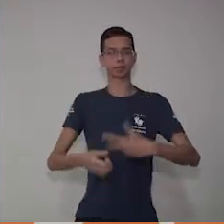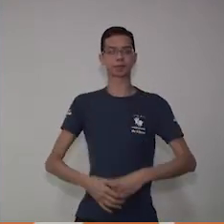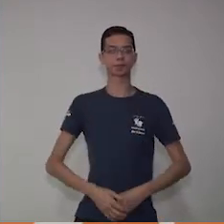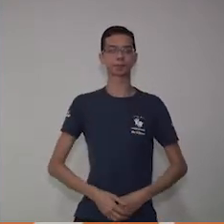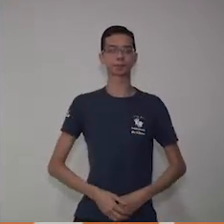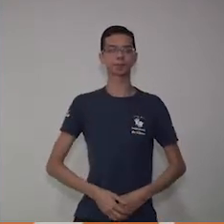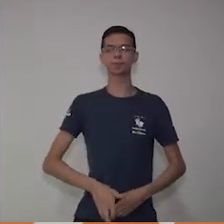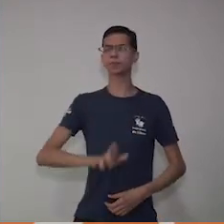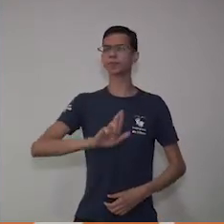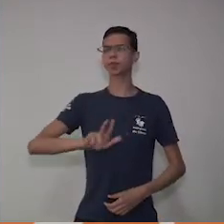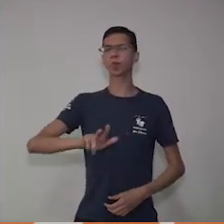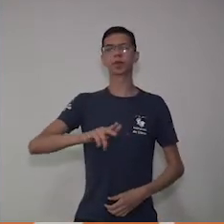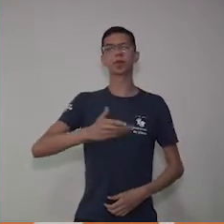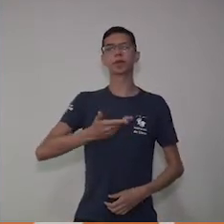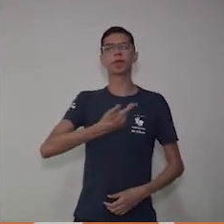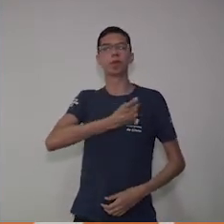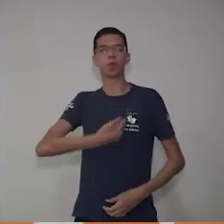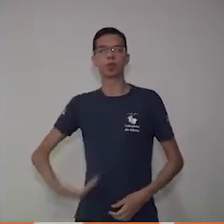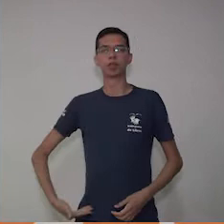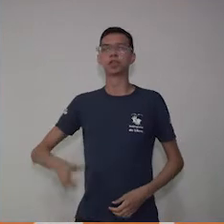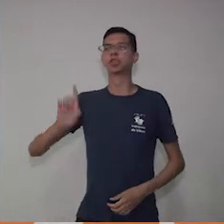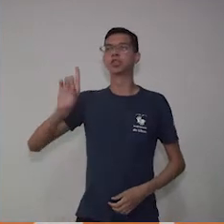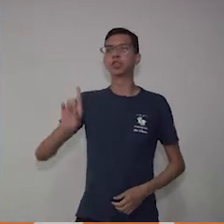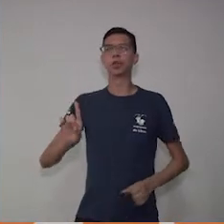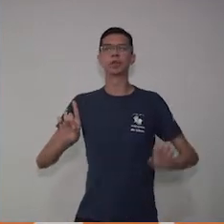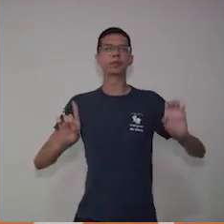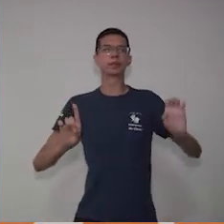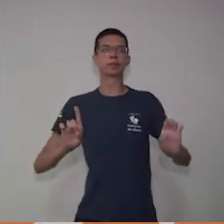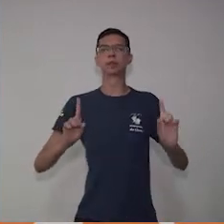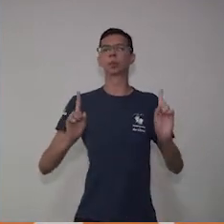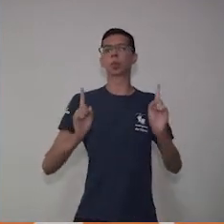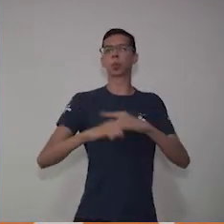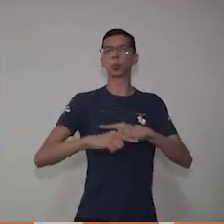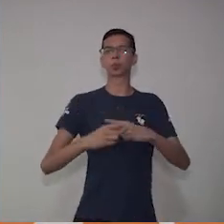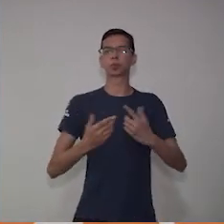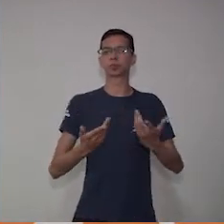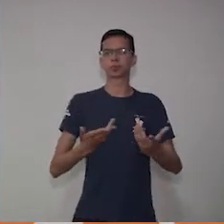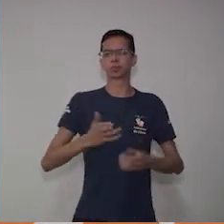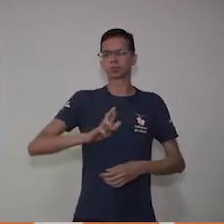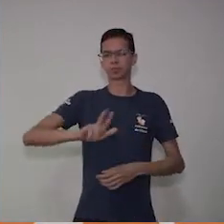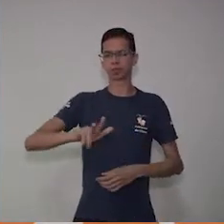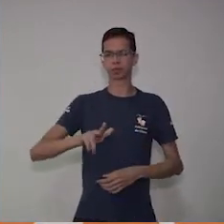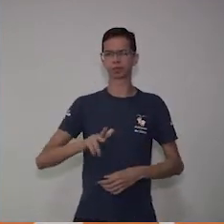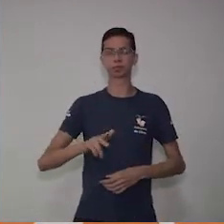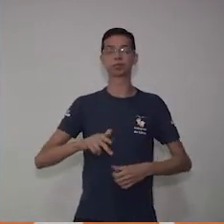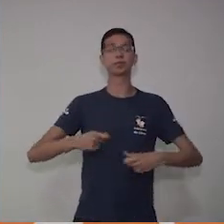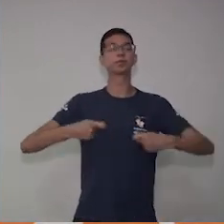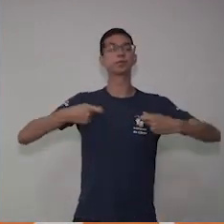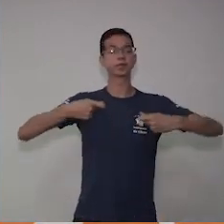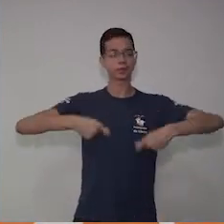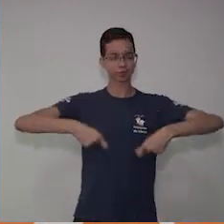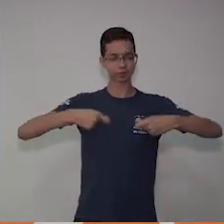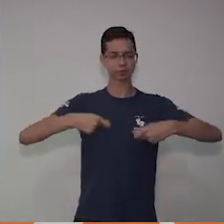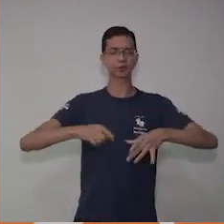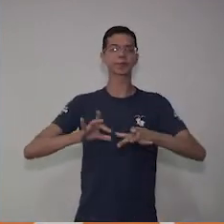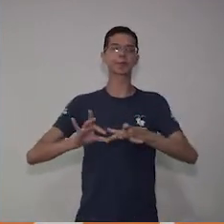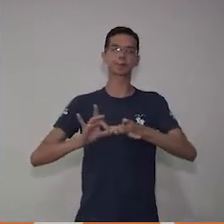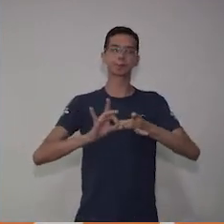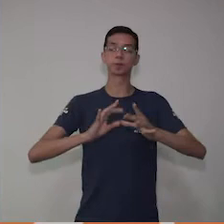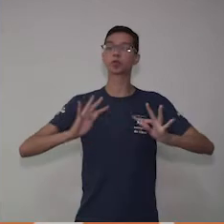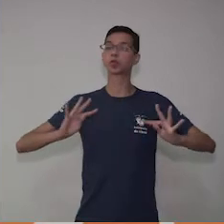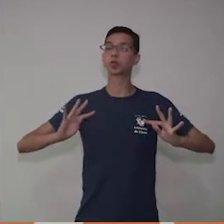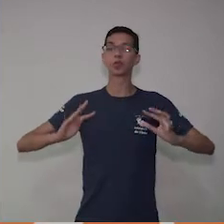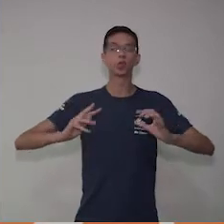ou oposição, direita ou esquerda. É uma questão de necessidade de juntar todas as